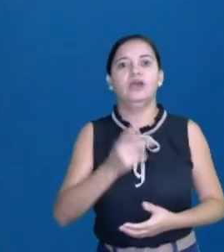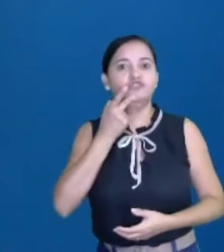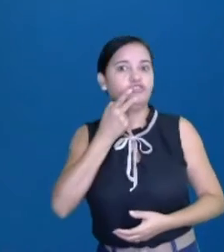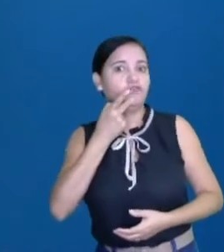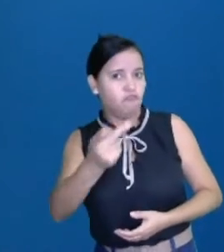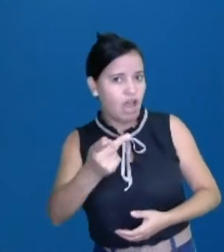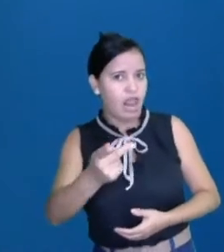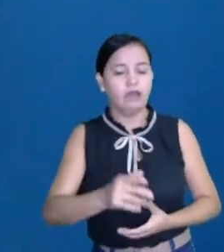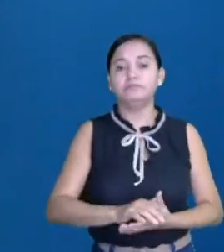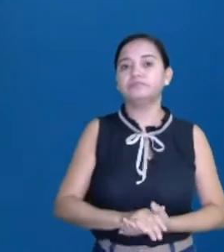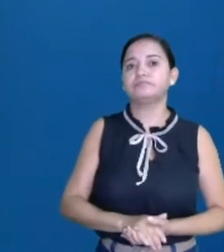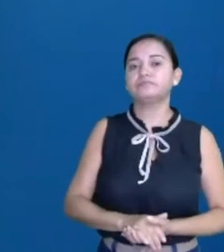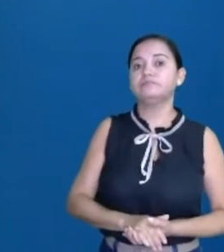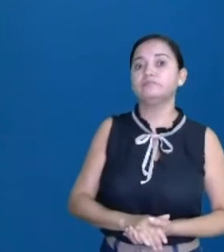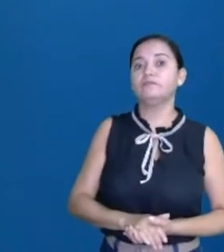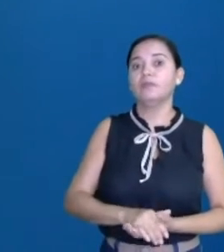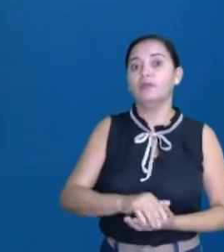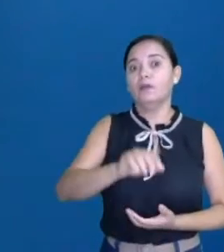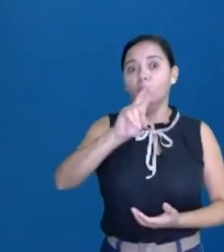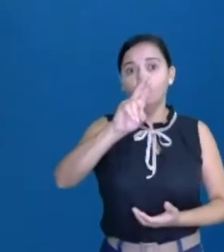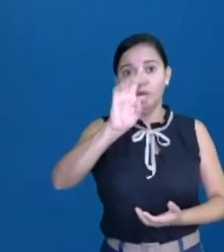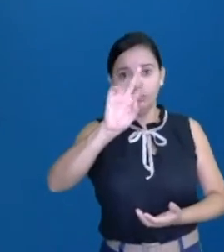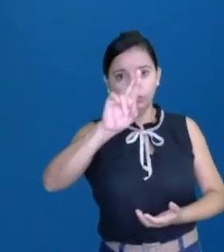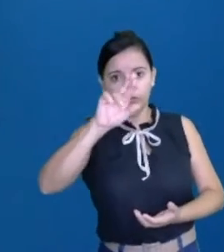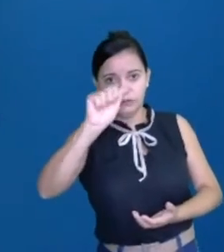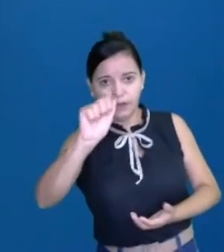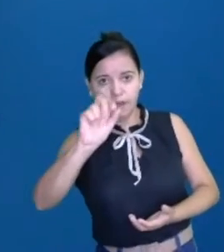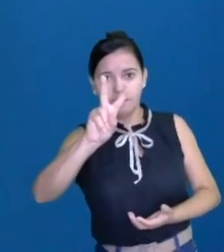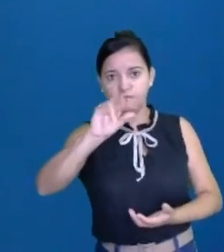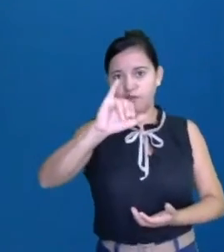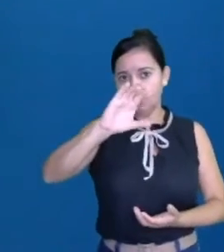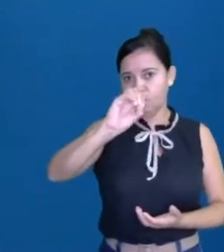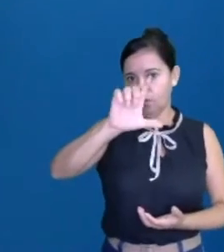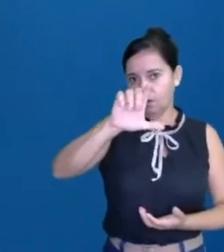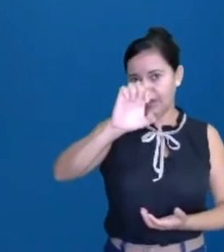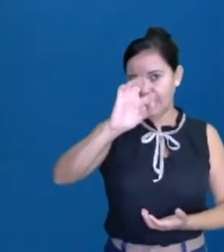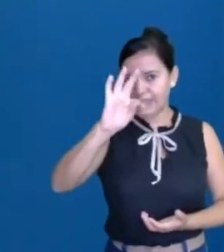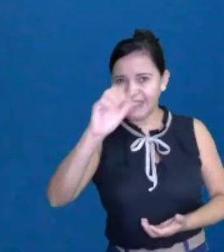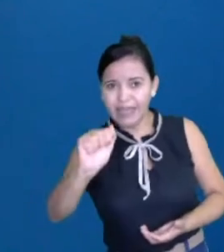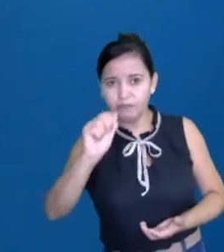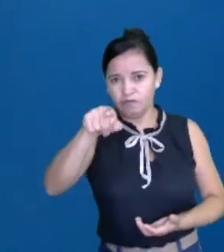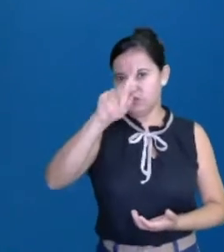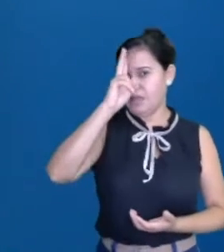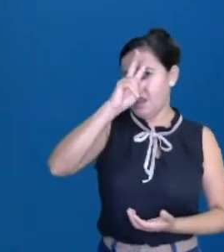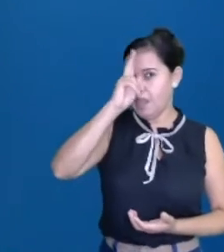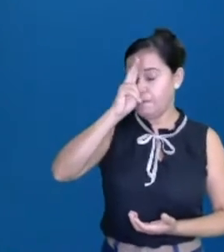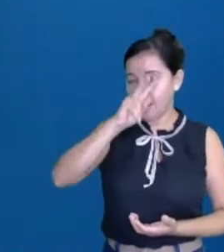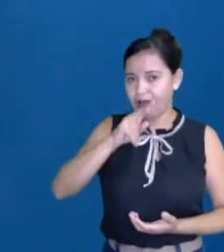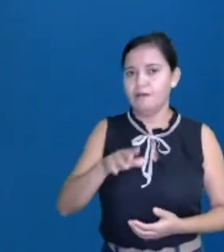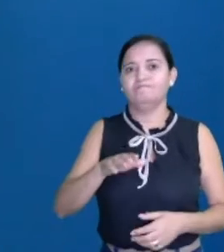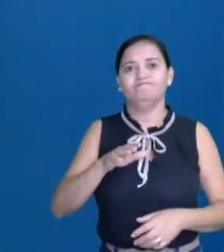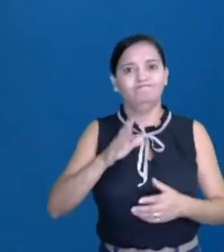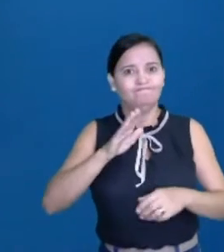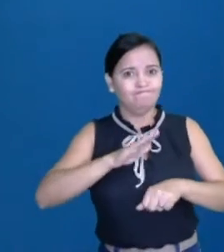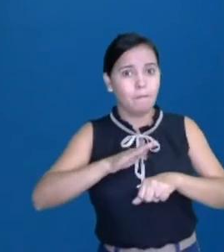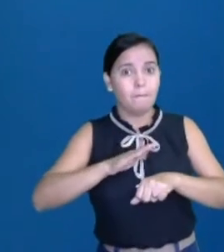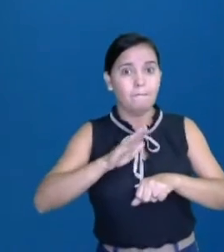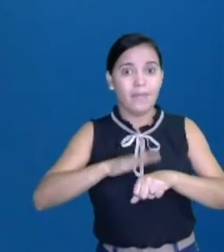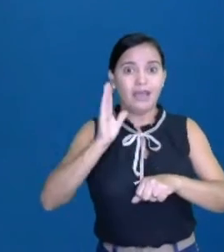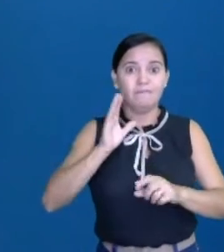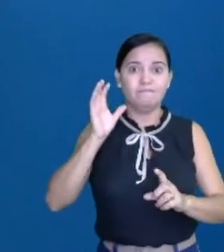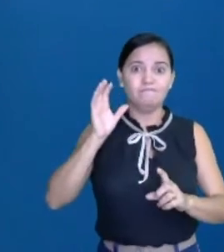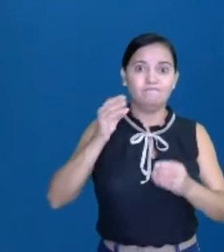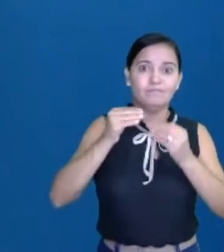raios ultravioleta, a gente divide em esses três momentos. E você lembrar que o mais nocivo para o nosso corpo seria o